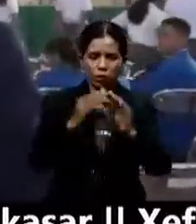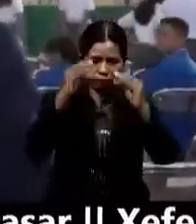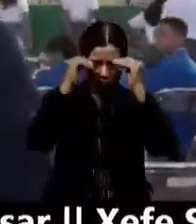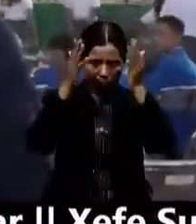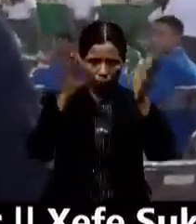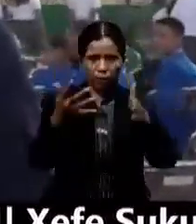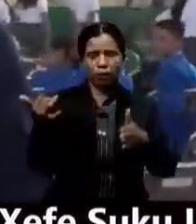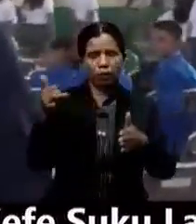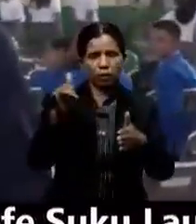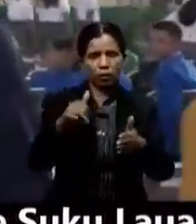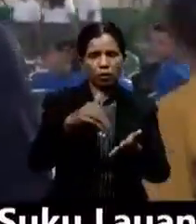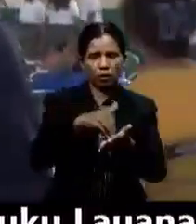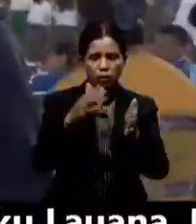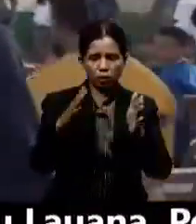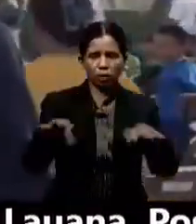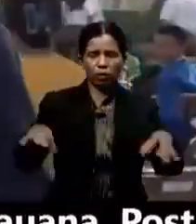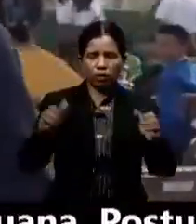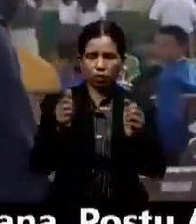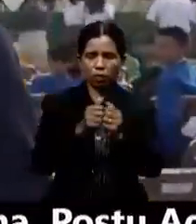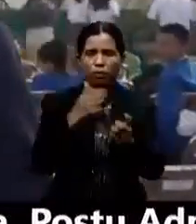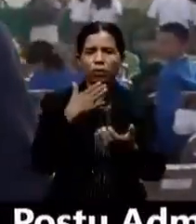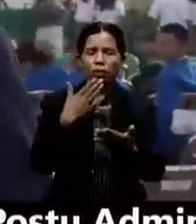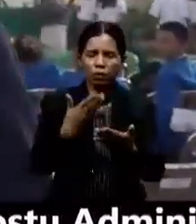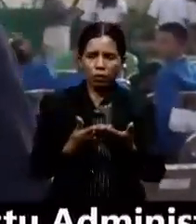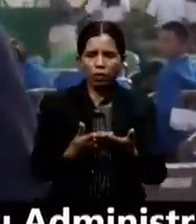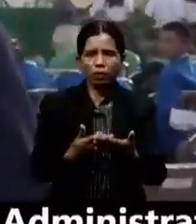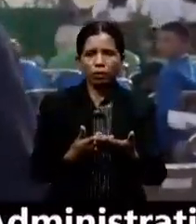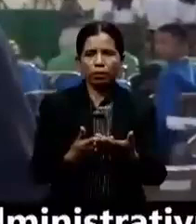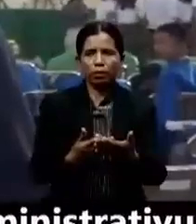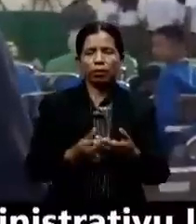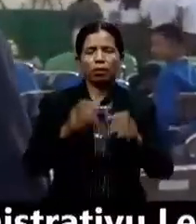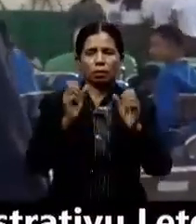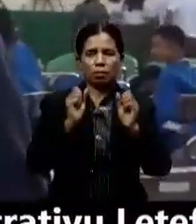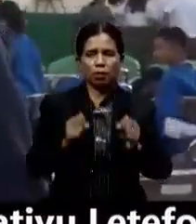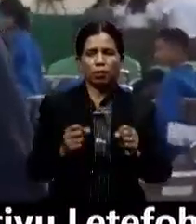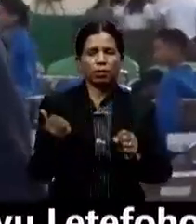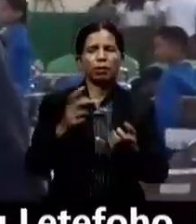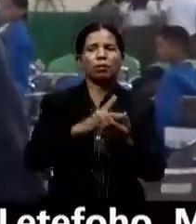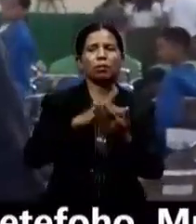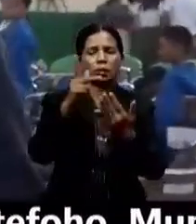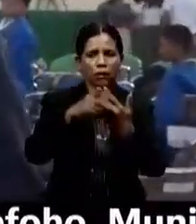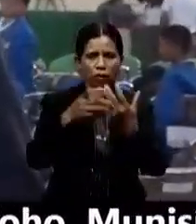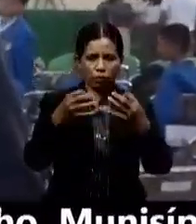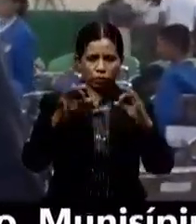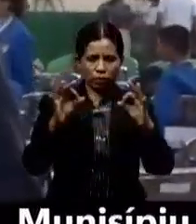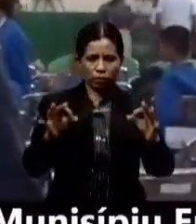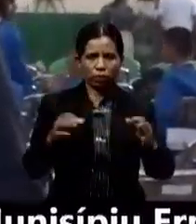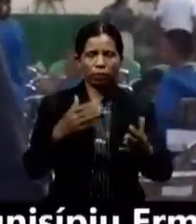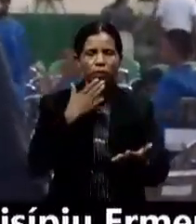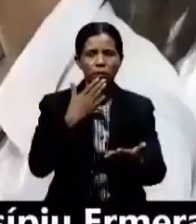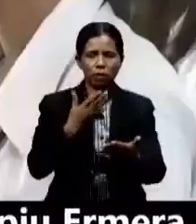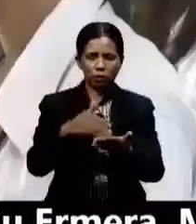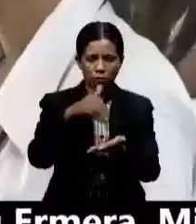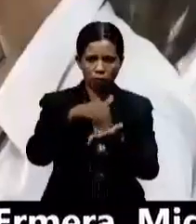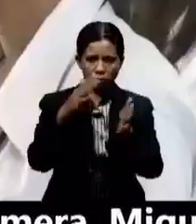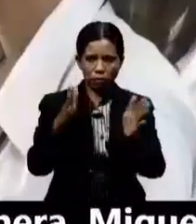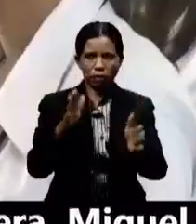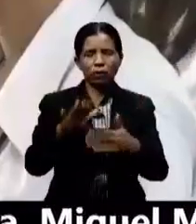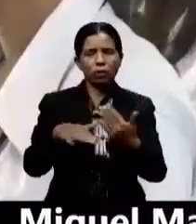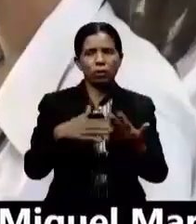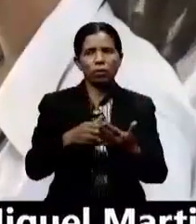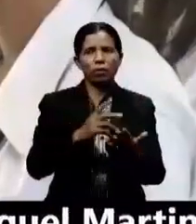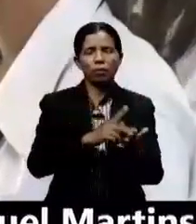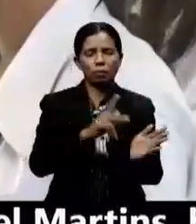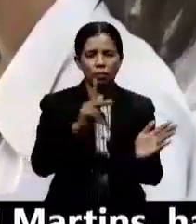ho estudantes sira coopera de dia para atende bele sira programa ramata e é tipo benefício rumo meus estudantes sira tiro plano